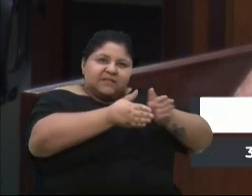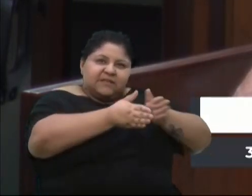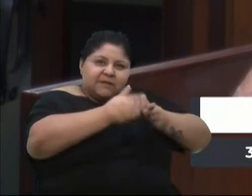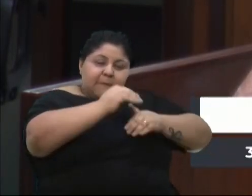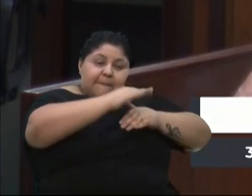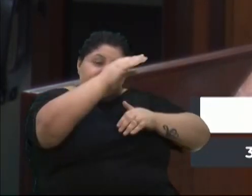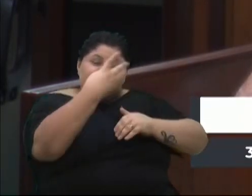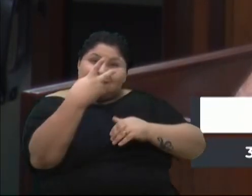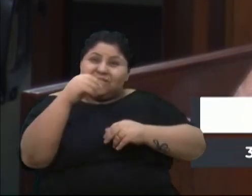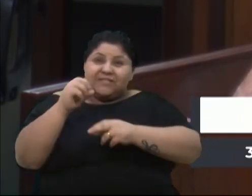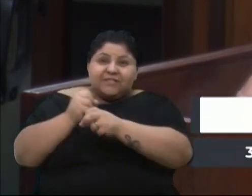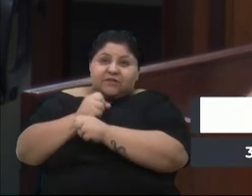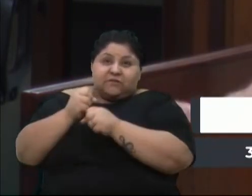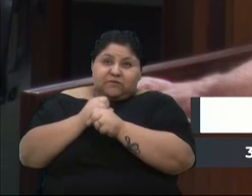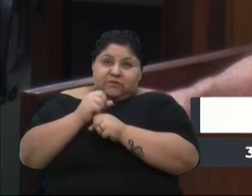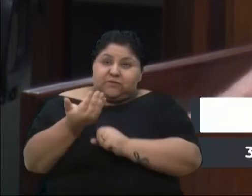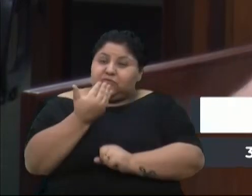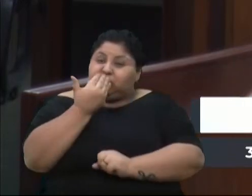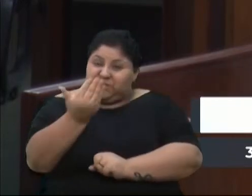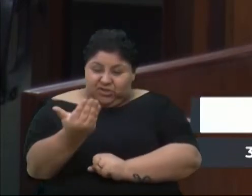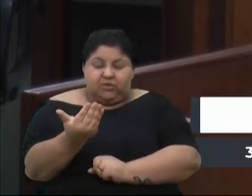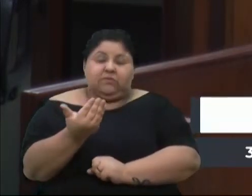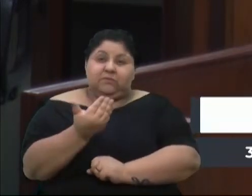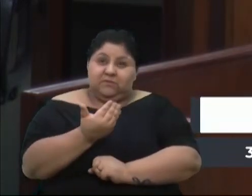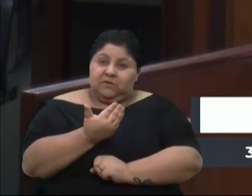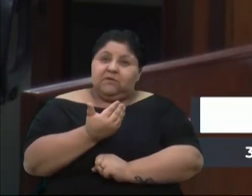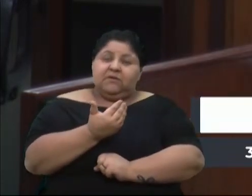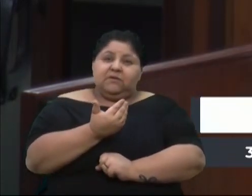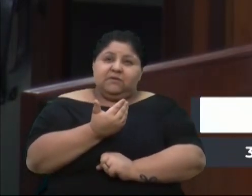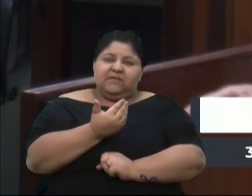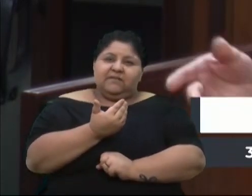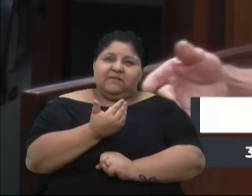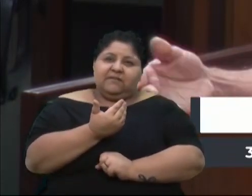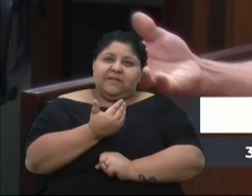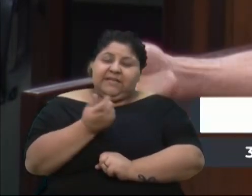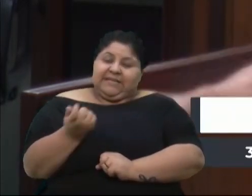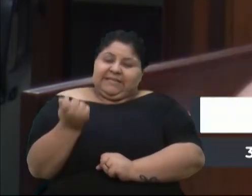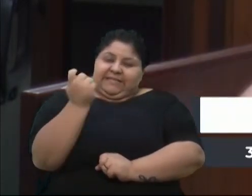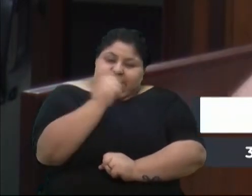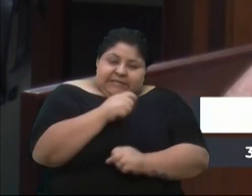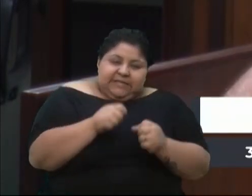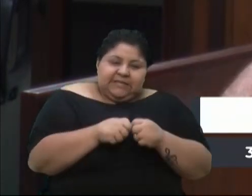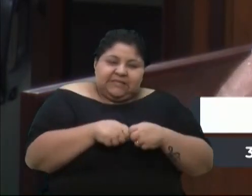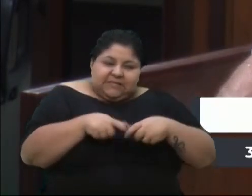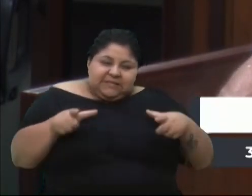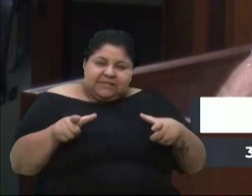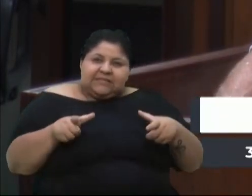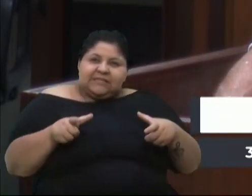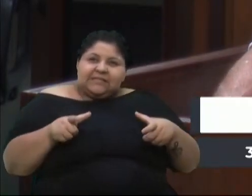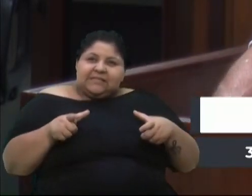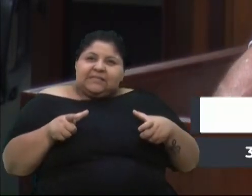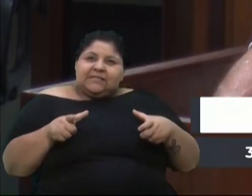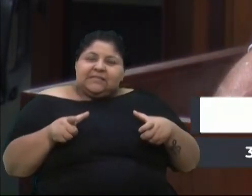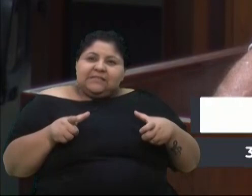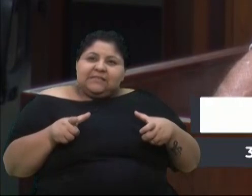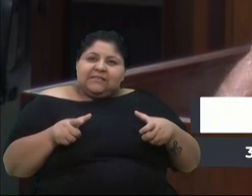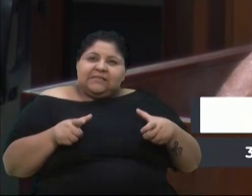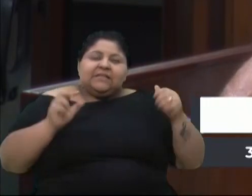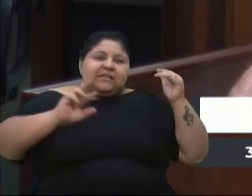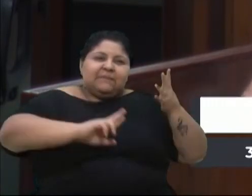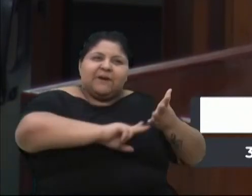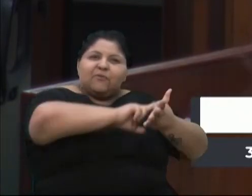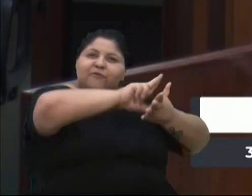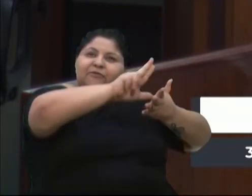20 anos era pedido da obra de acesso, era uma necessidade grande que o Planalto tinha, várias